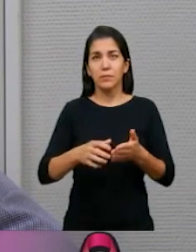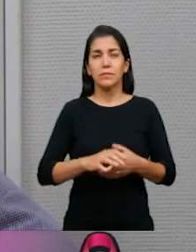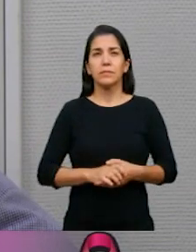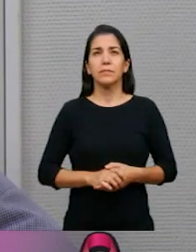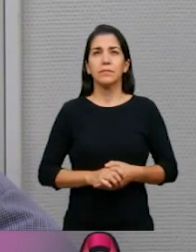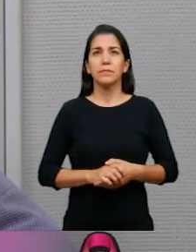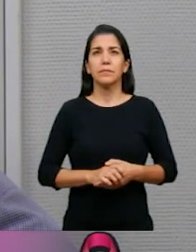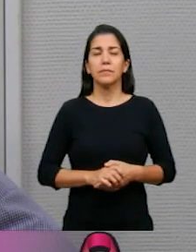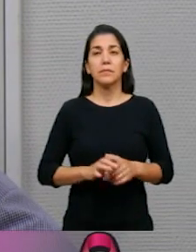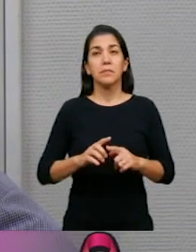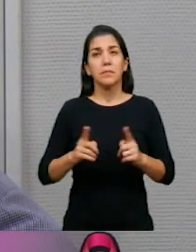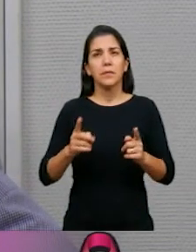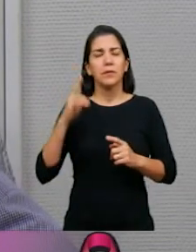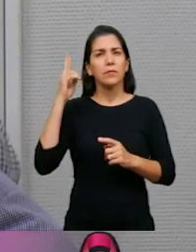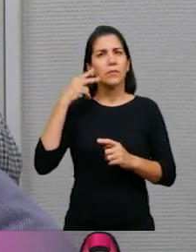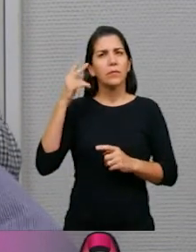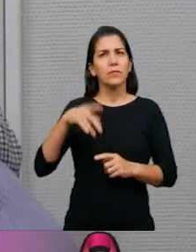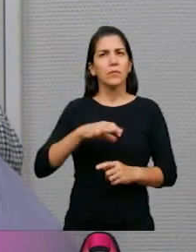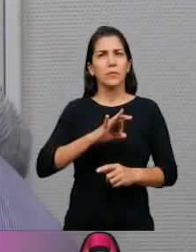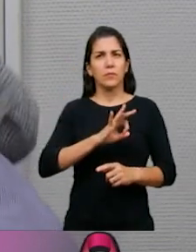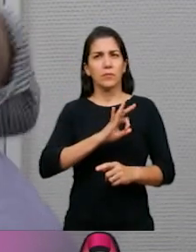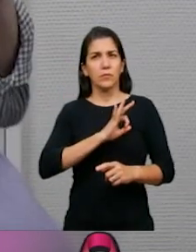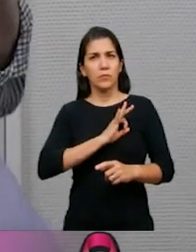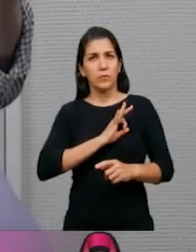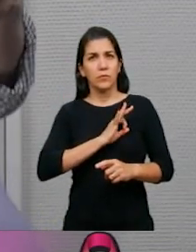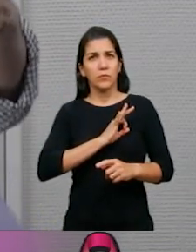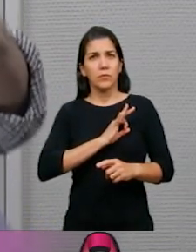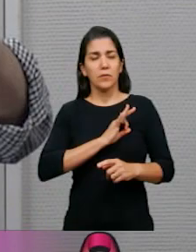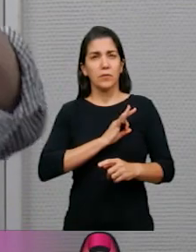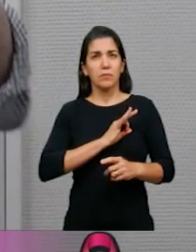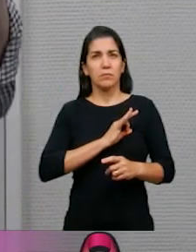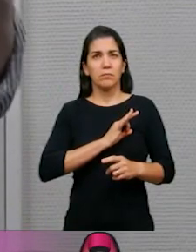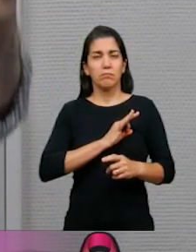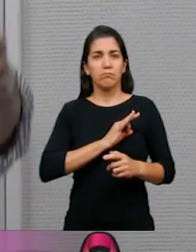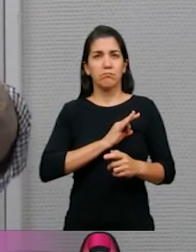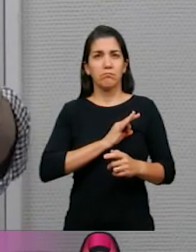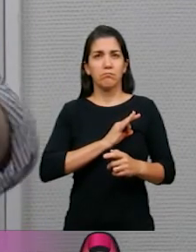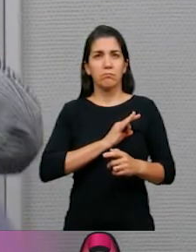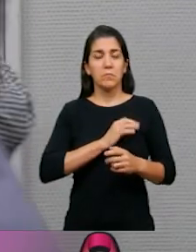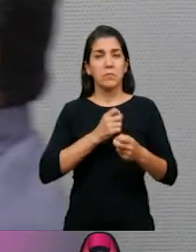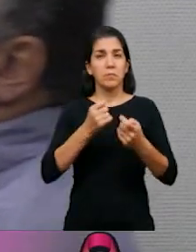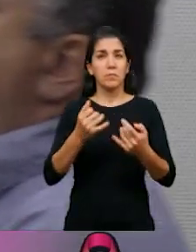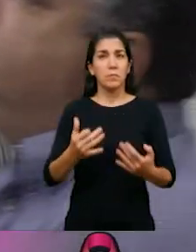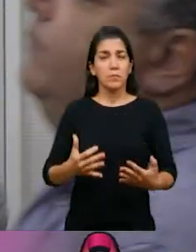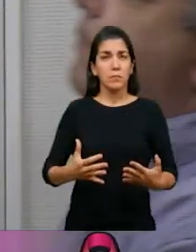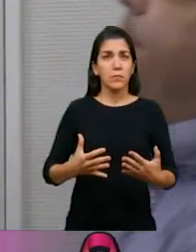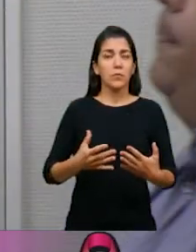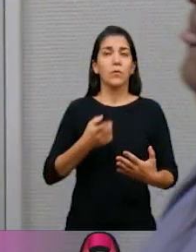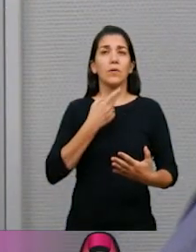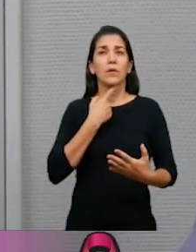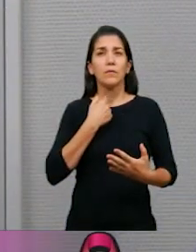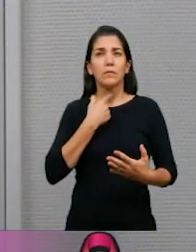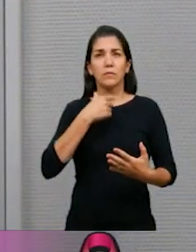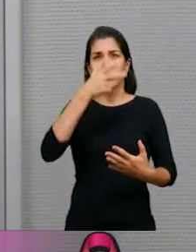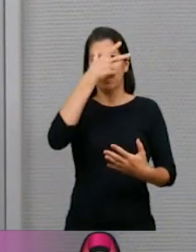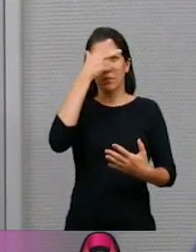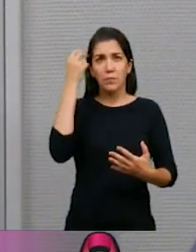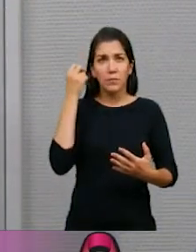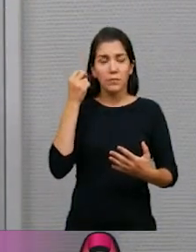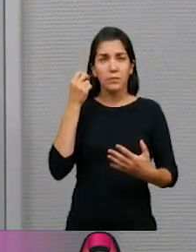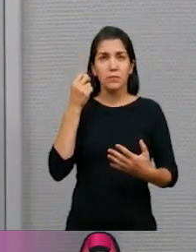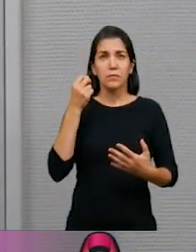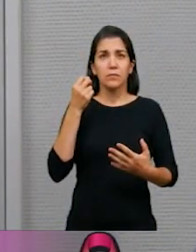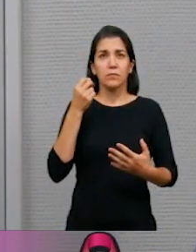poder legislativo. Ele disse que o que tem que prevalecer é o que o prefeito está pensando, a vontade de fazer, e não importa que taxa de juros que ele vai pagar.